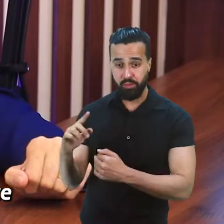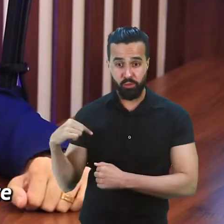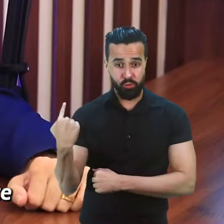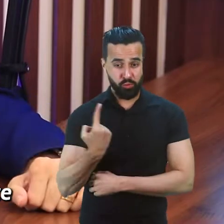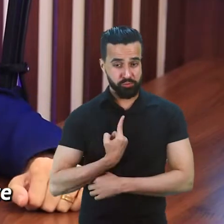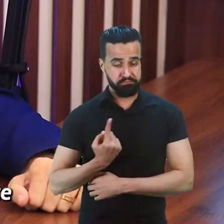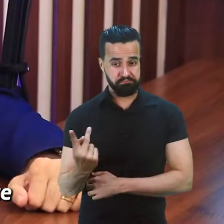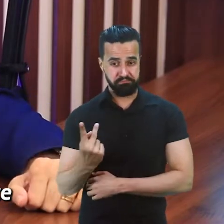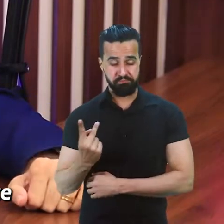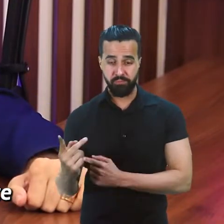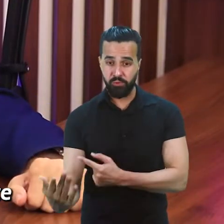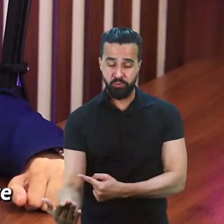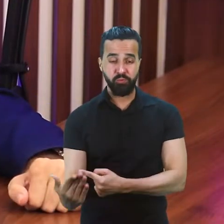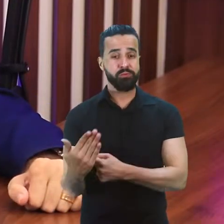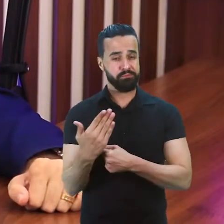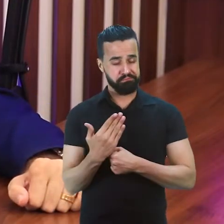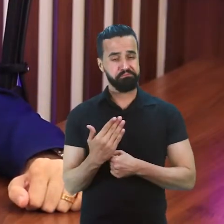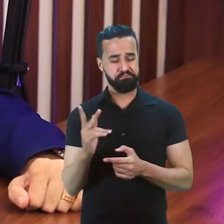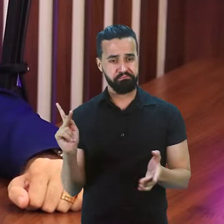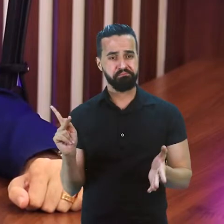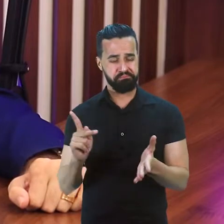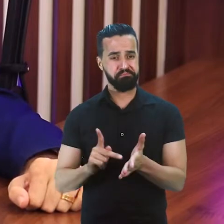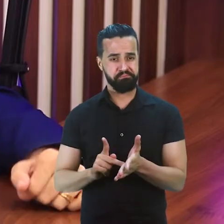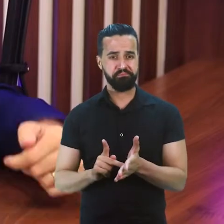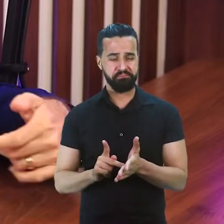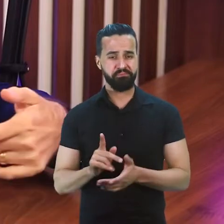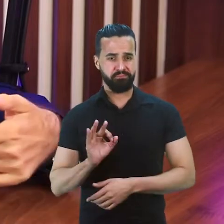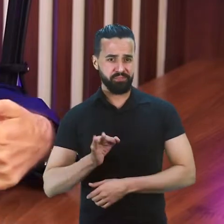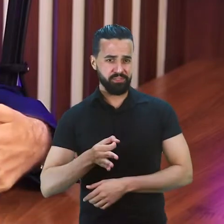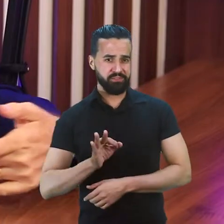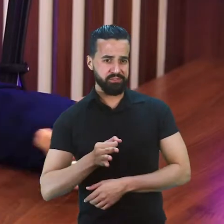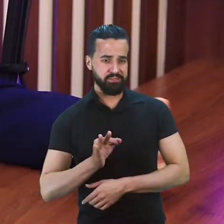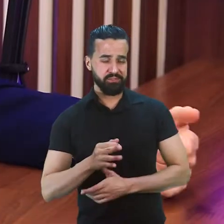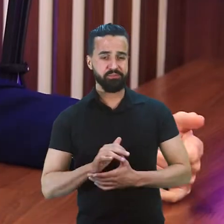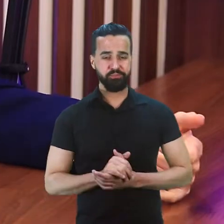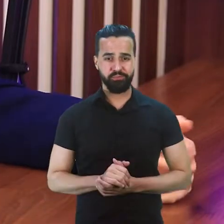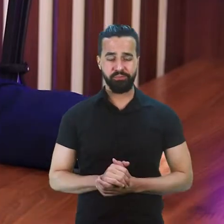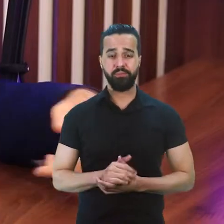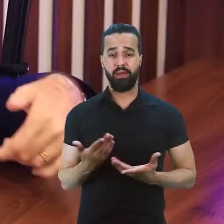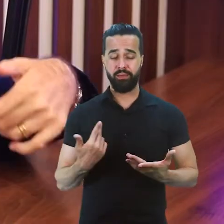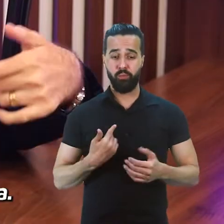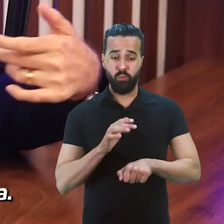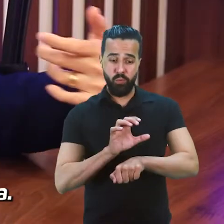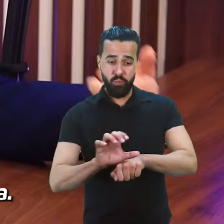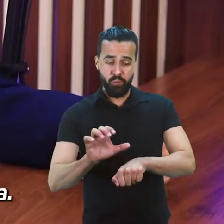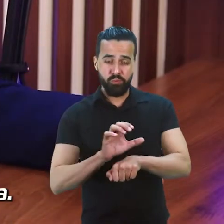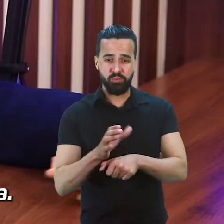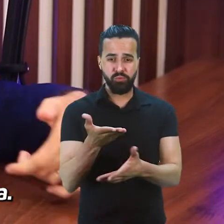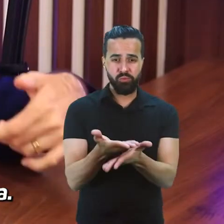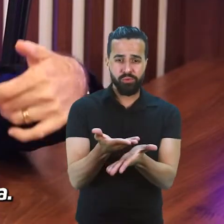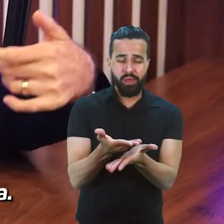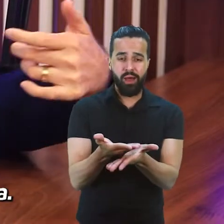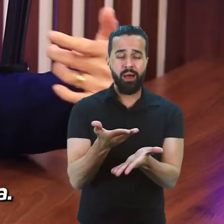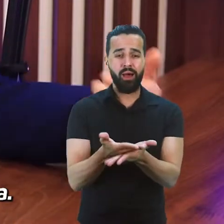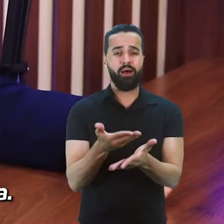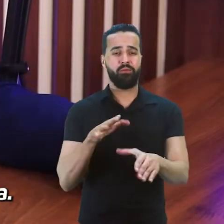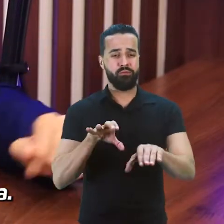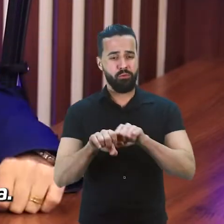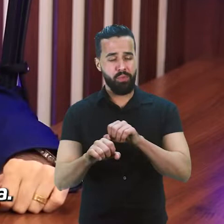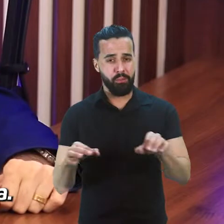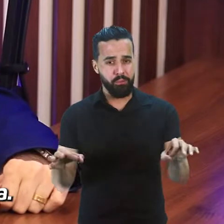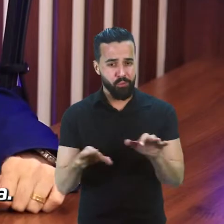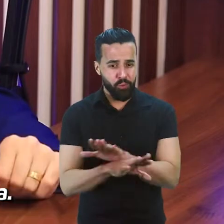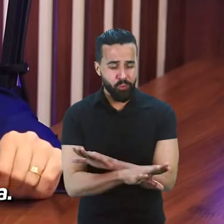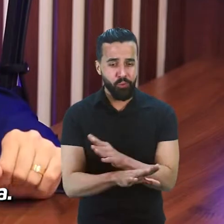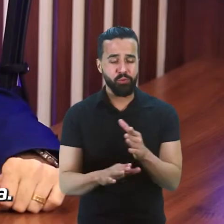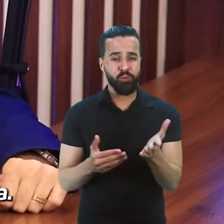né, e nos ajudou bastante, né, a esperar eu terminar meu curso, a esperar eu começar a ter uma renda, né,